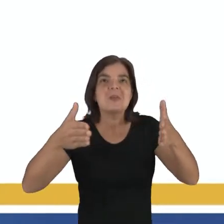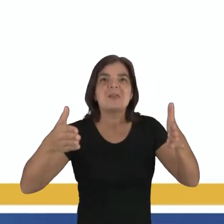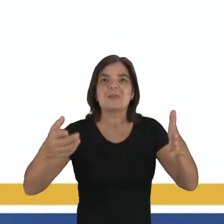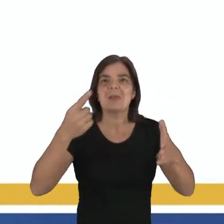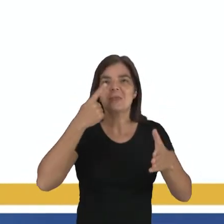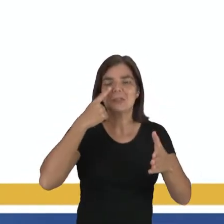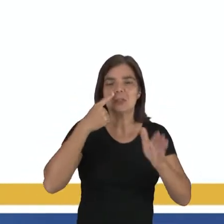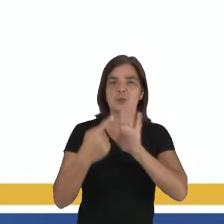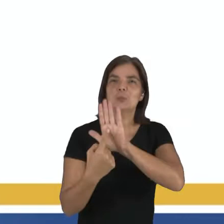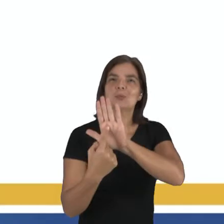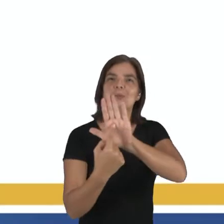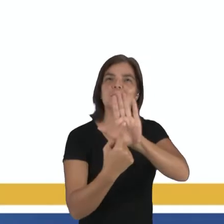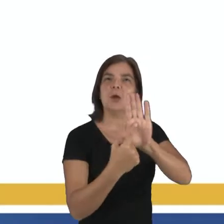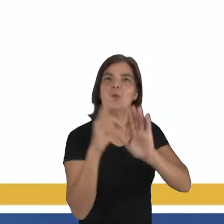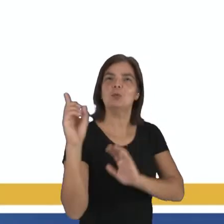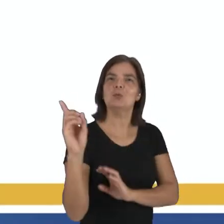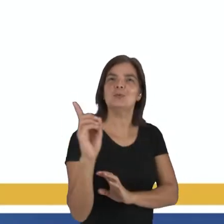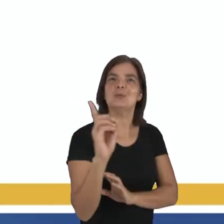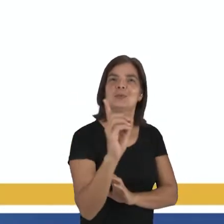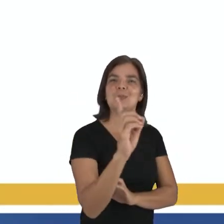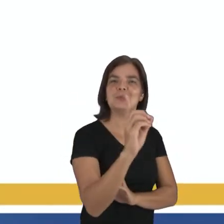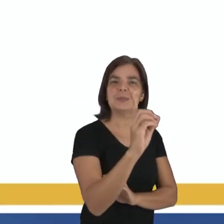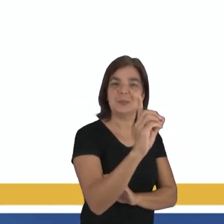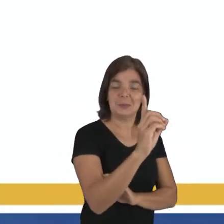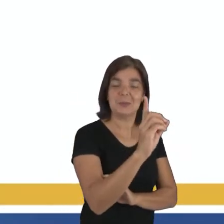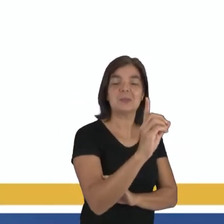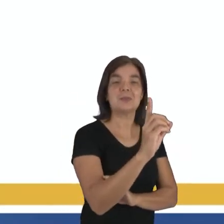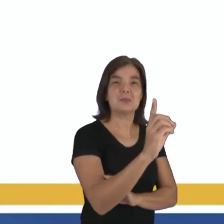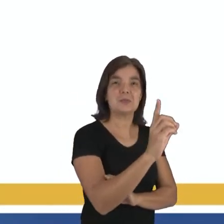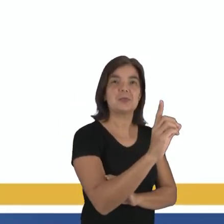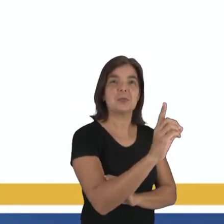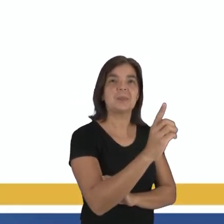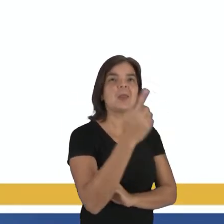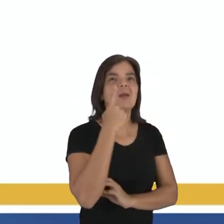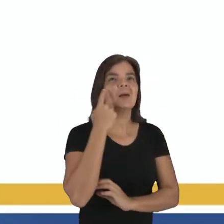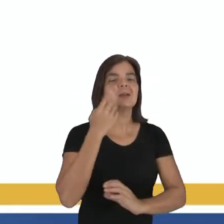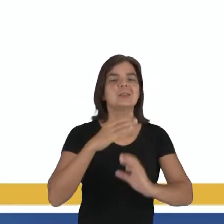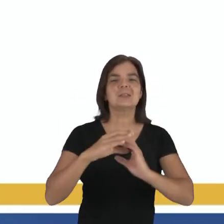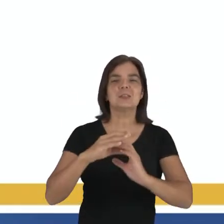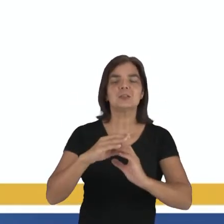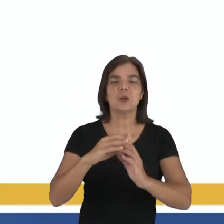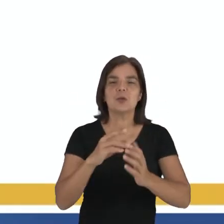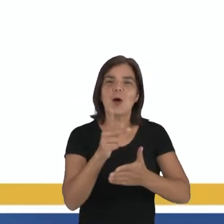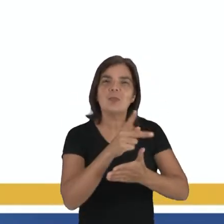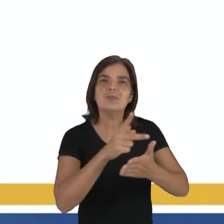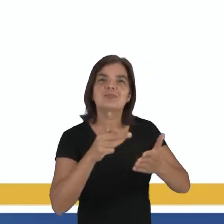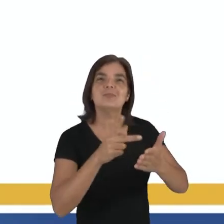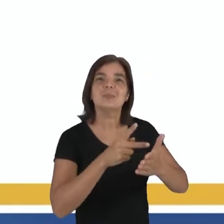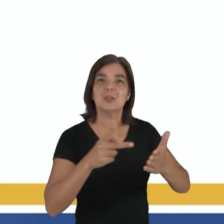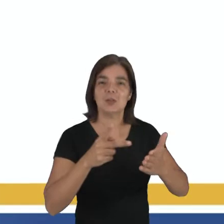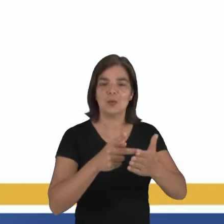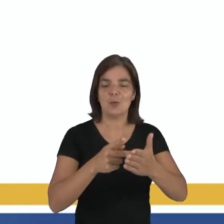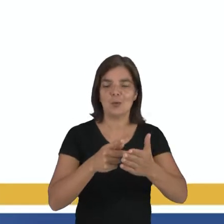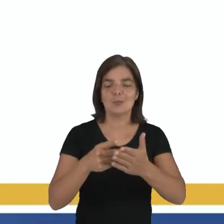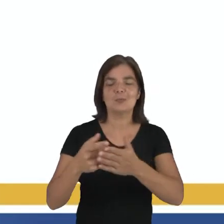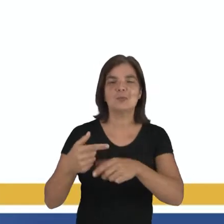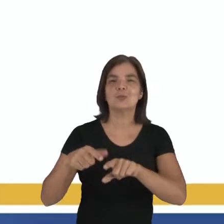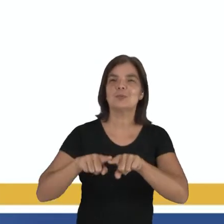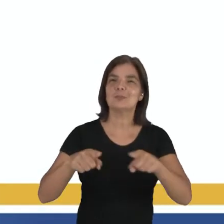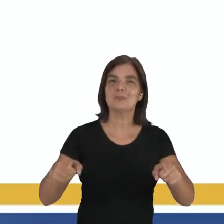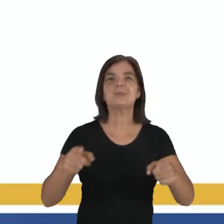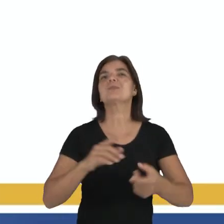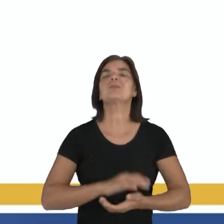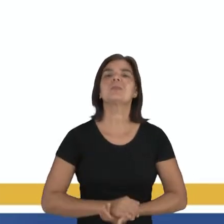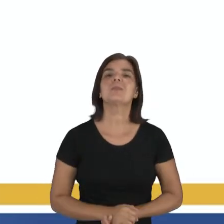salão, passas em exposição, passas sem ver teu vigia, catando a poesia que entornas